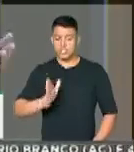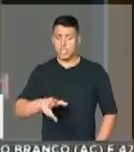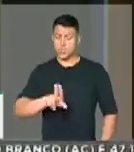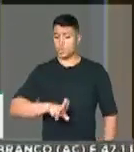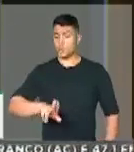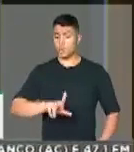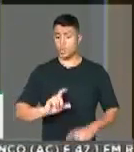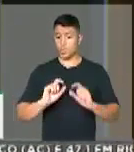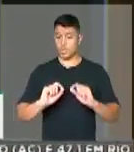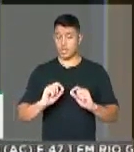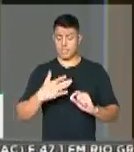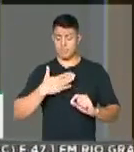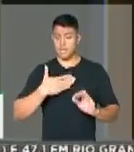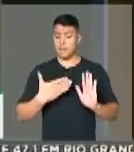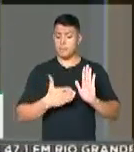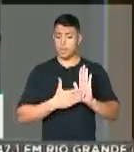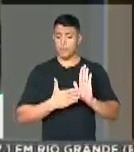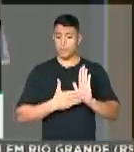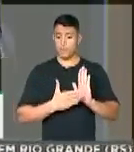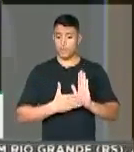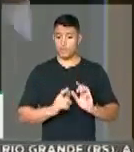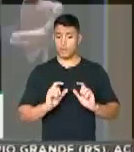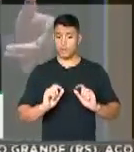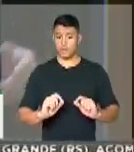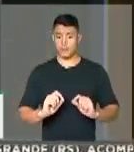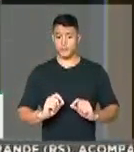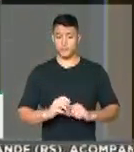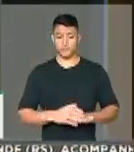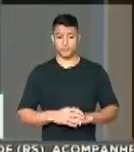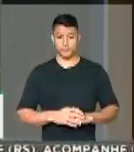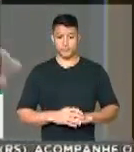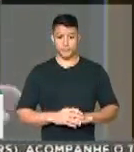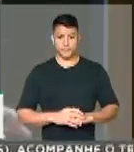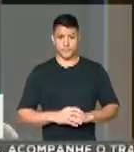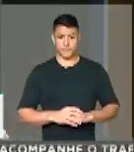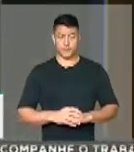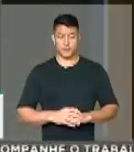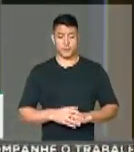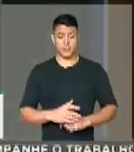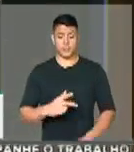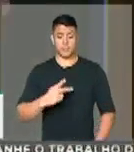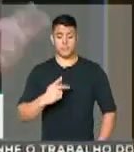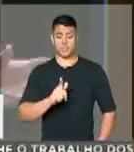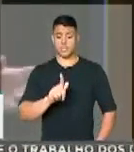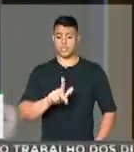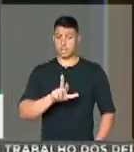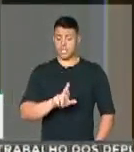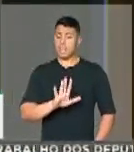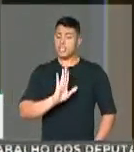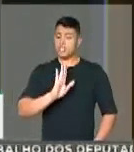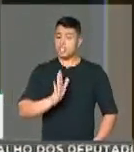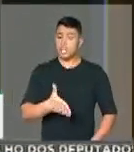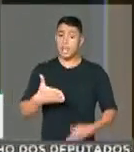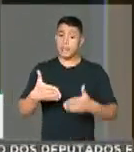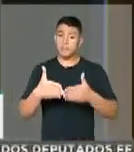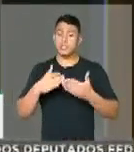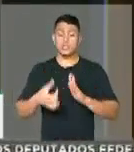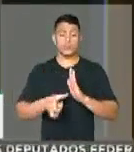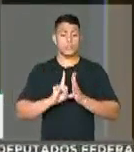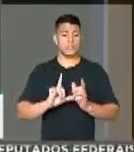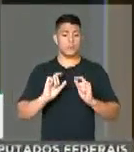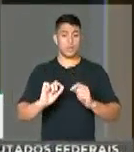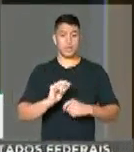que é simplesmente fazer aquilo que já era uma solicitação da Procuradoria-Geral da República ao Supremo Tribunal Federal, que